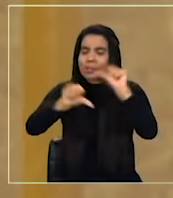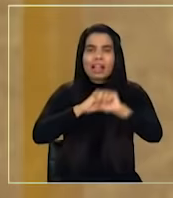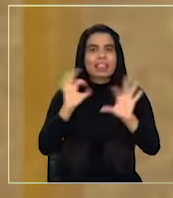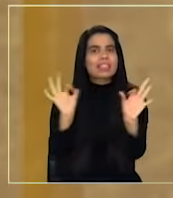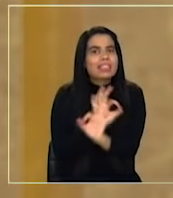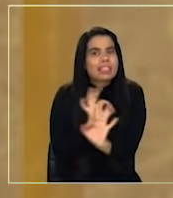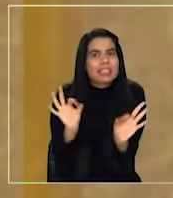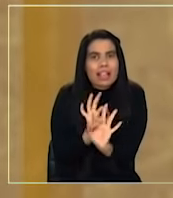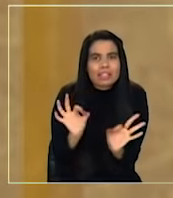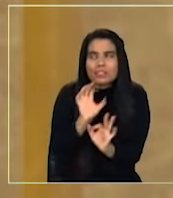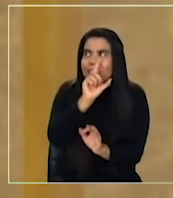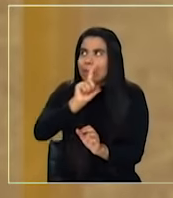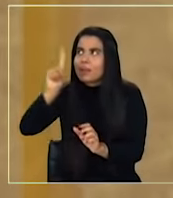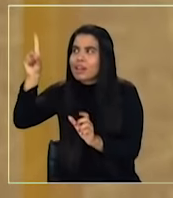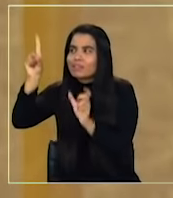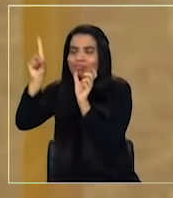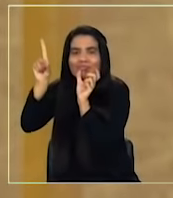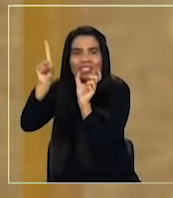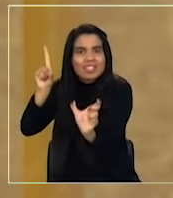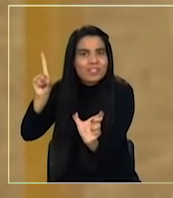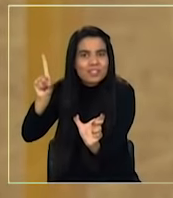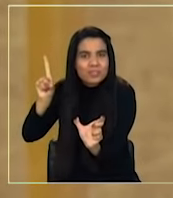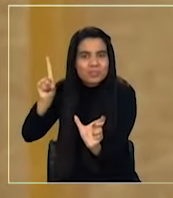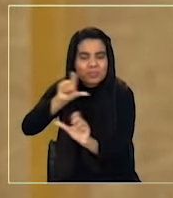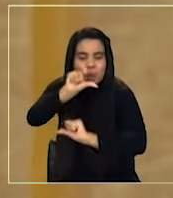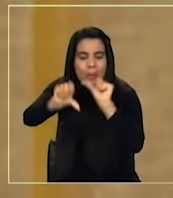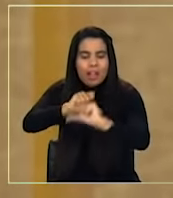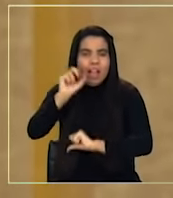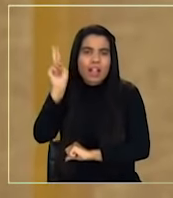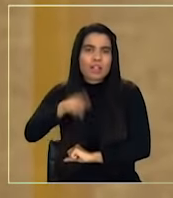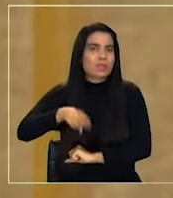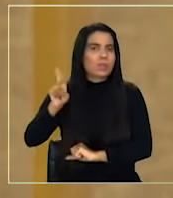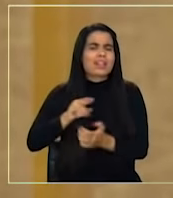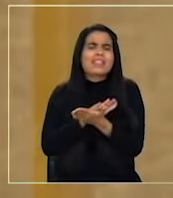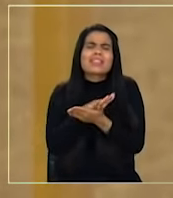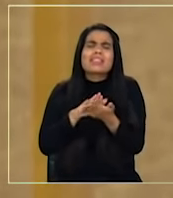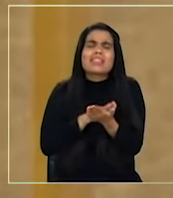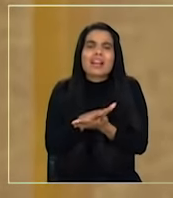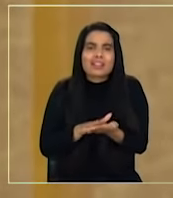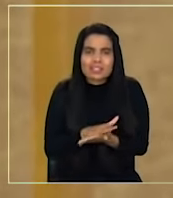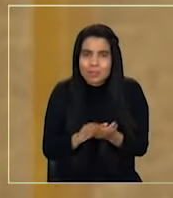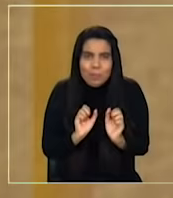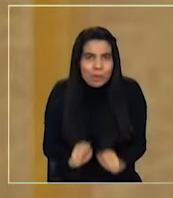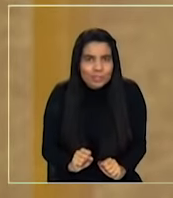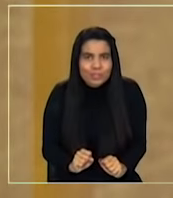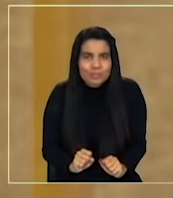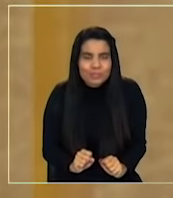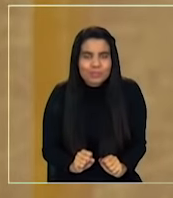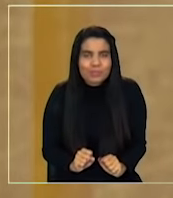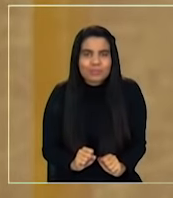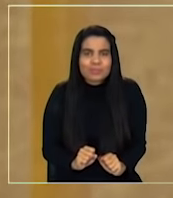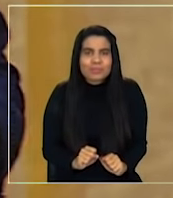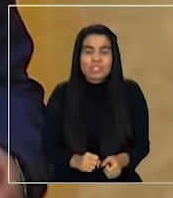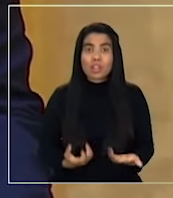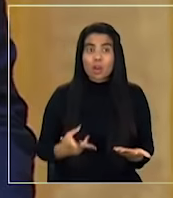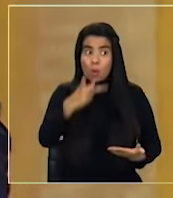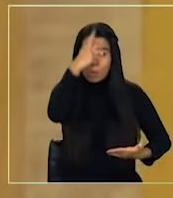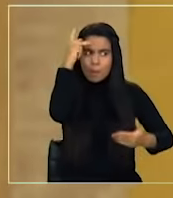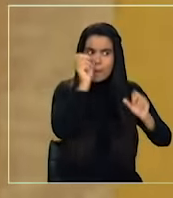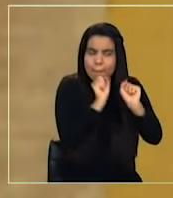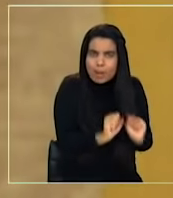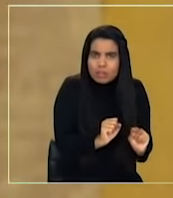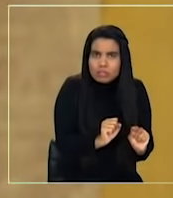a palavra de Deus. Nada. O homem está